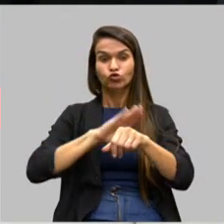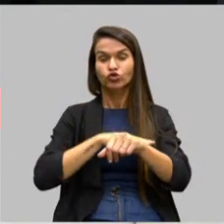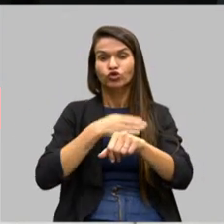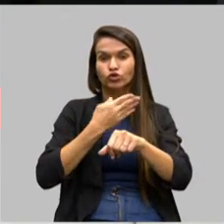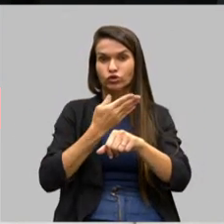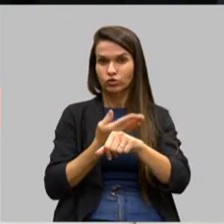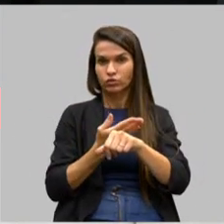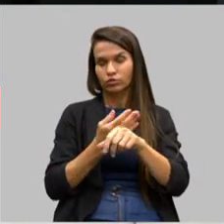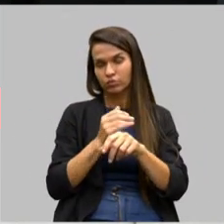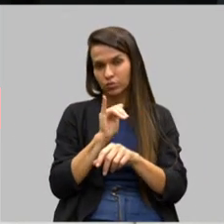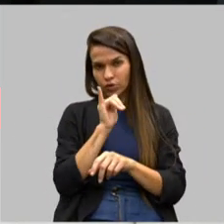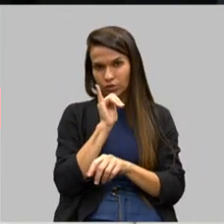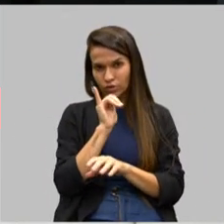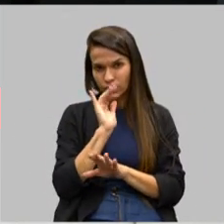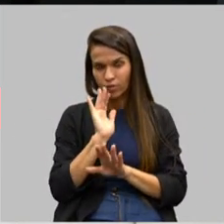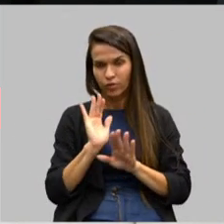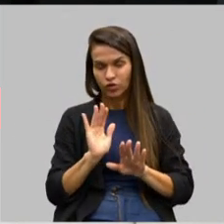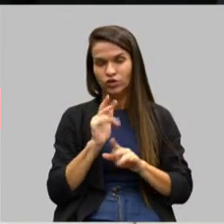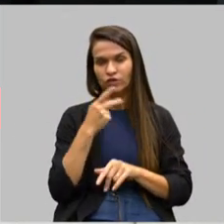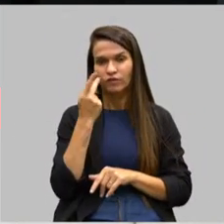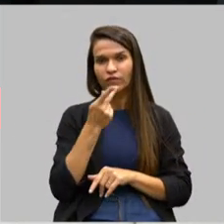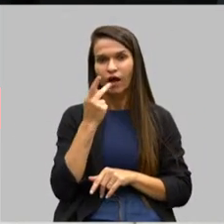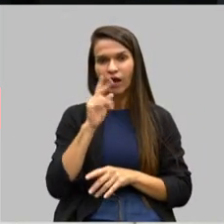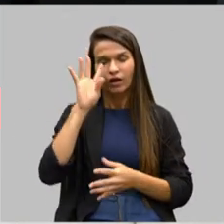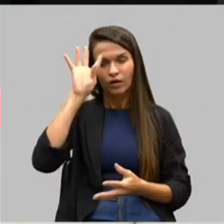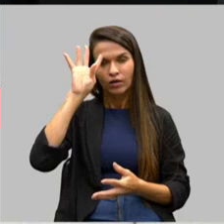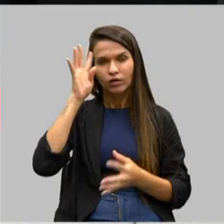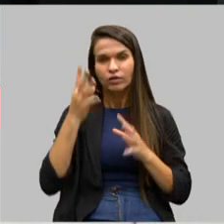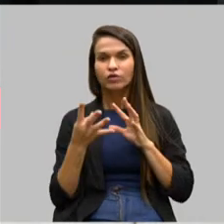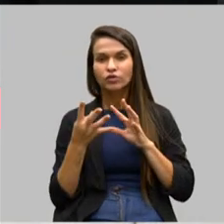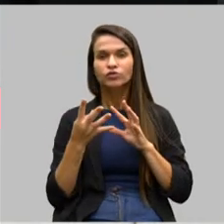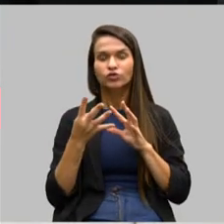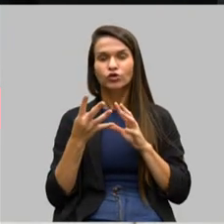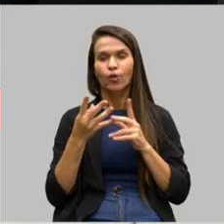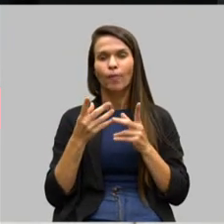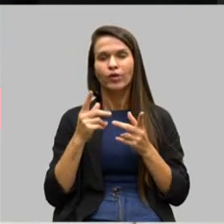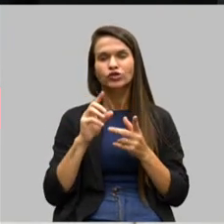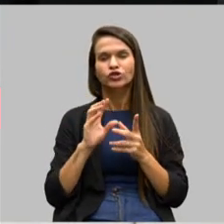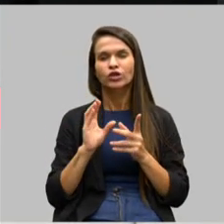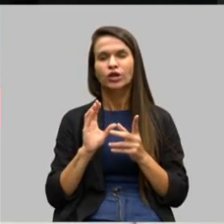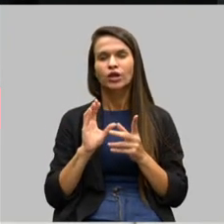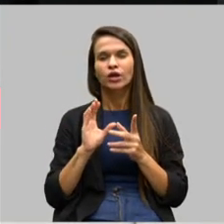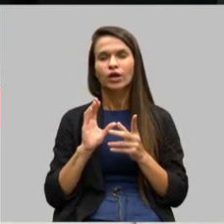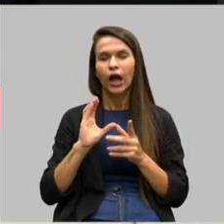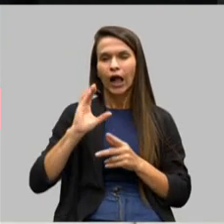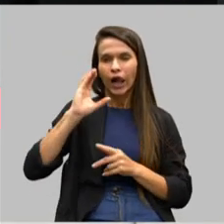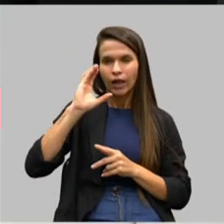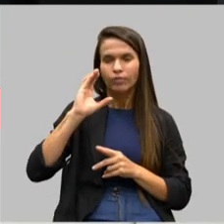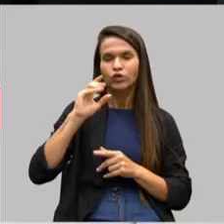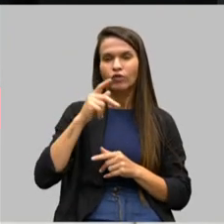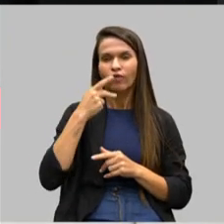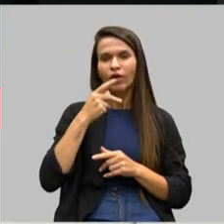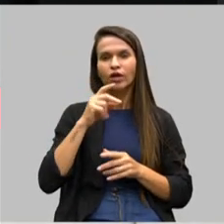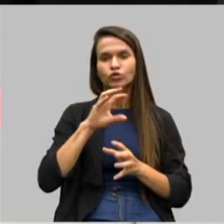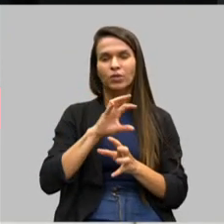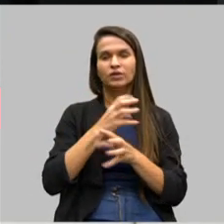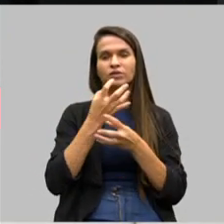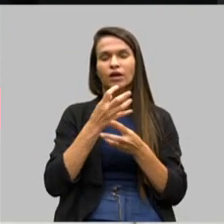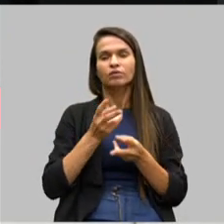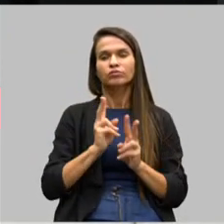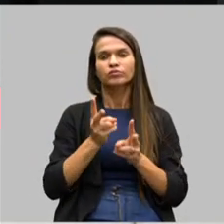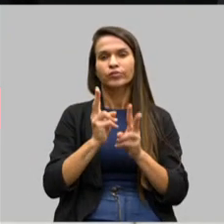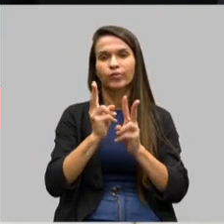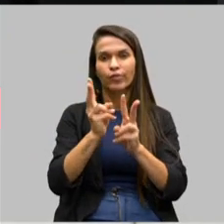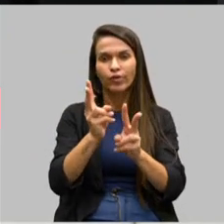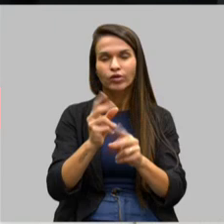Por exemplo, quando a gente fala de eventos extremos de clima, eu estou falando de uma seca prolongada, estou falando